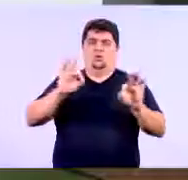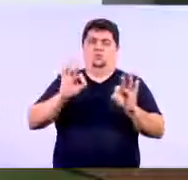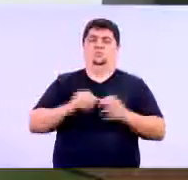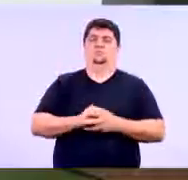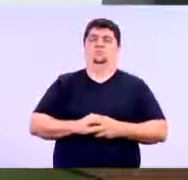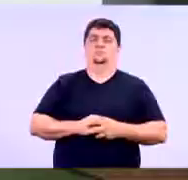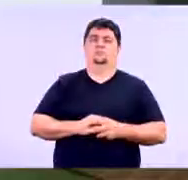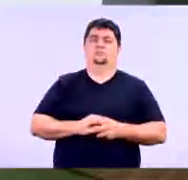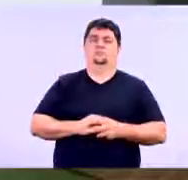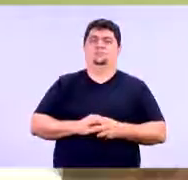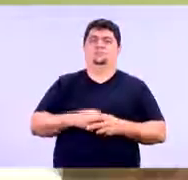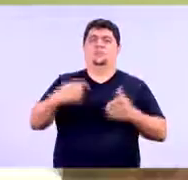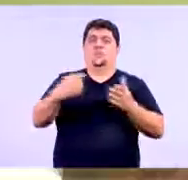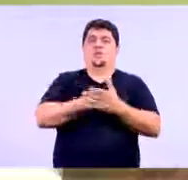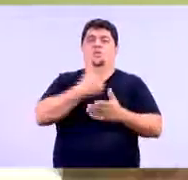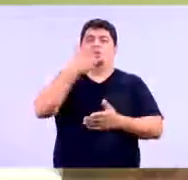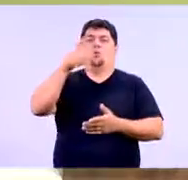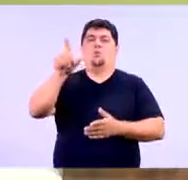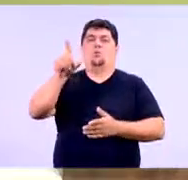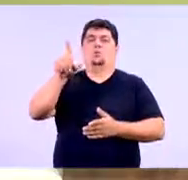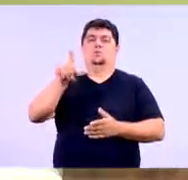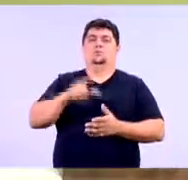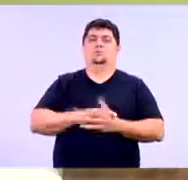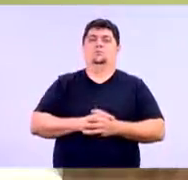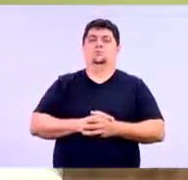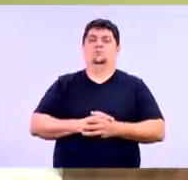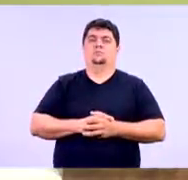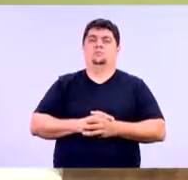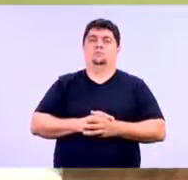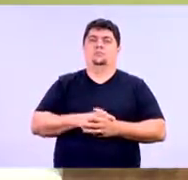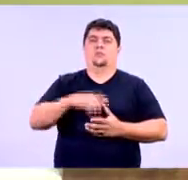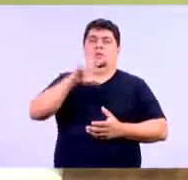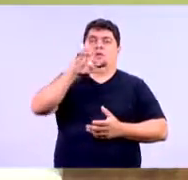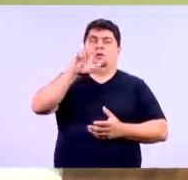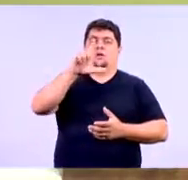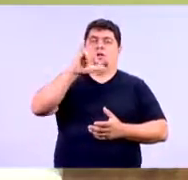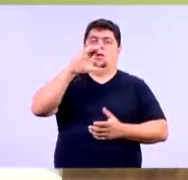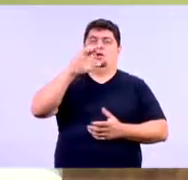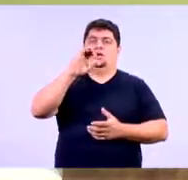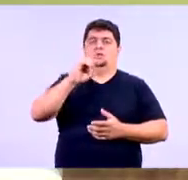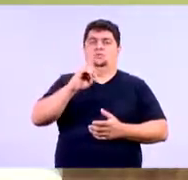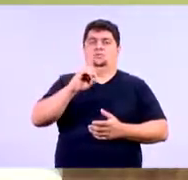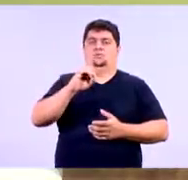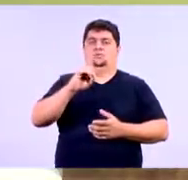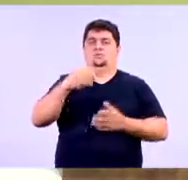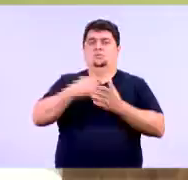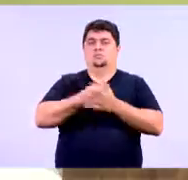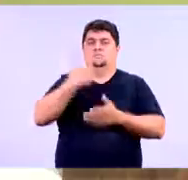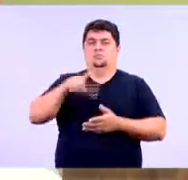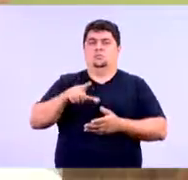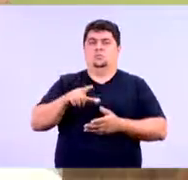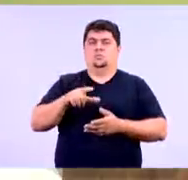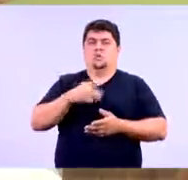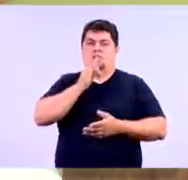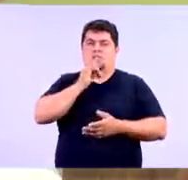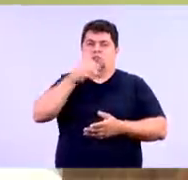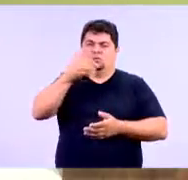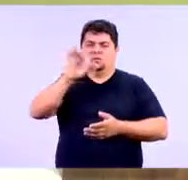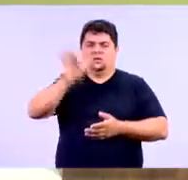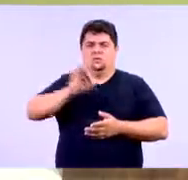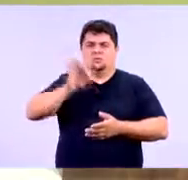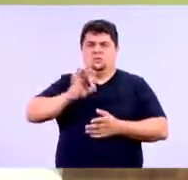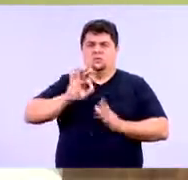aí veio uma outra pergunta aqui, professor, que é o Elício. Ele perguntou se 100% dos contribuintes que